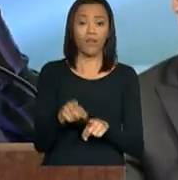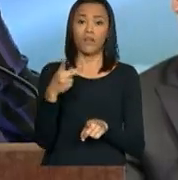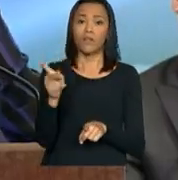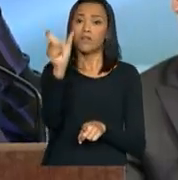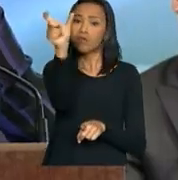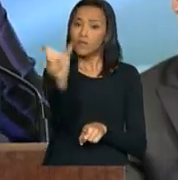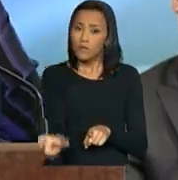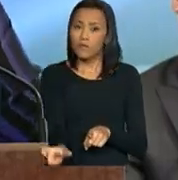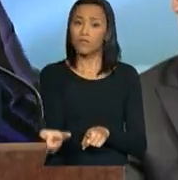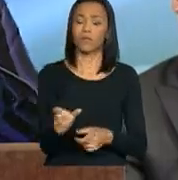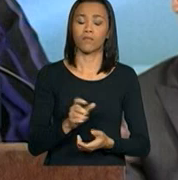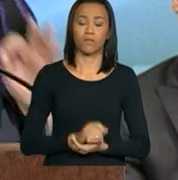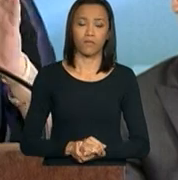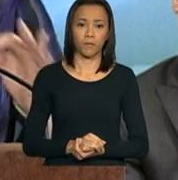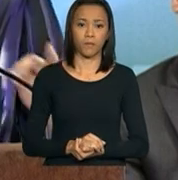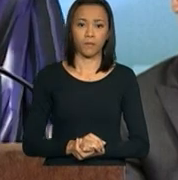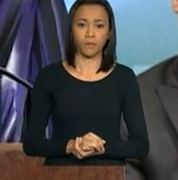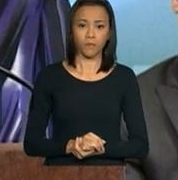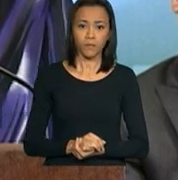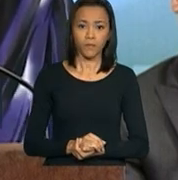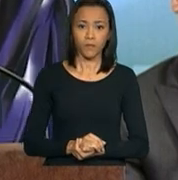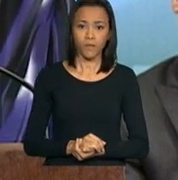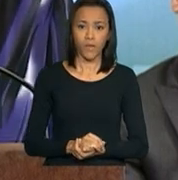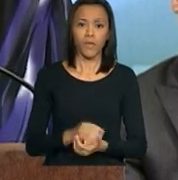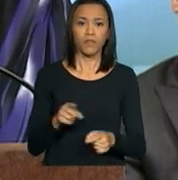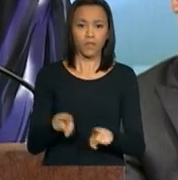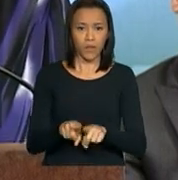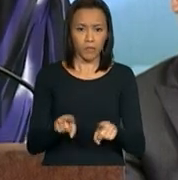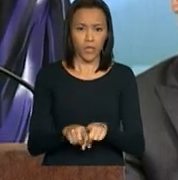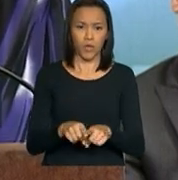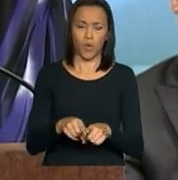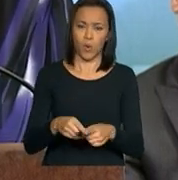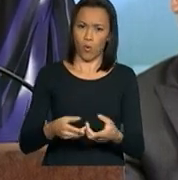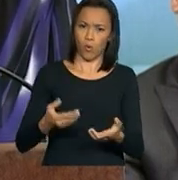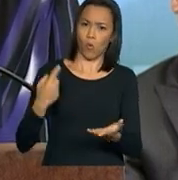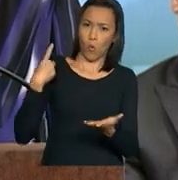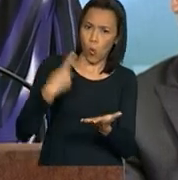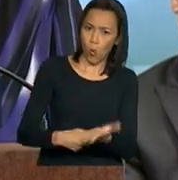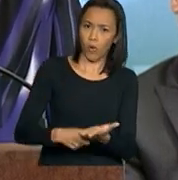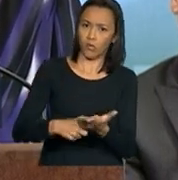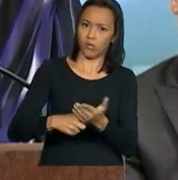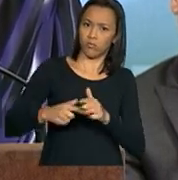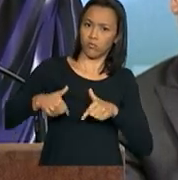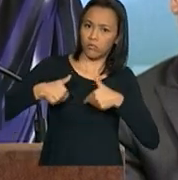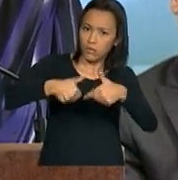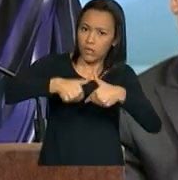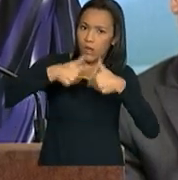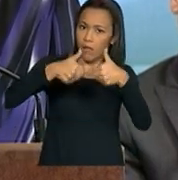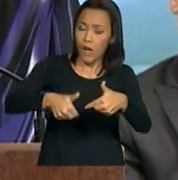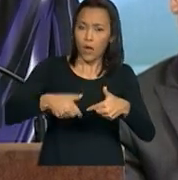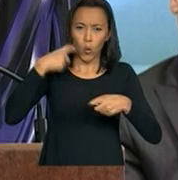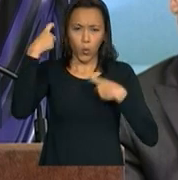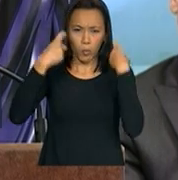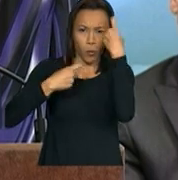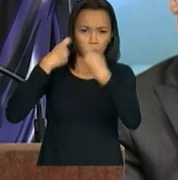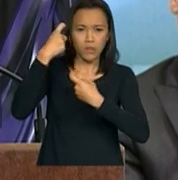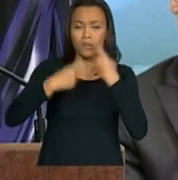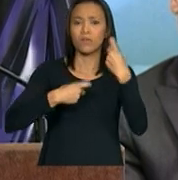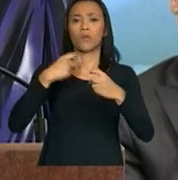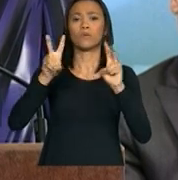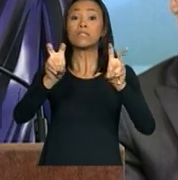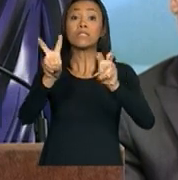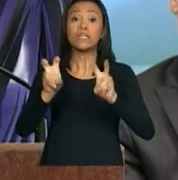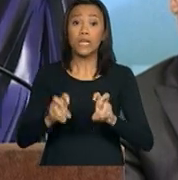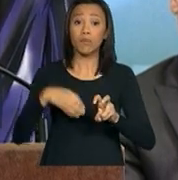da da decisivo comprometimento do Manuel Dias com as questões nacionais do nosso país